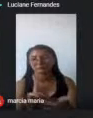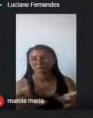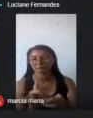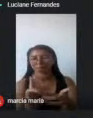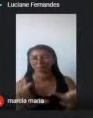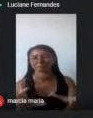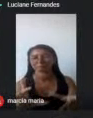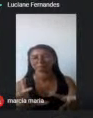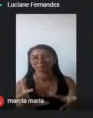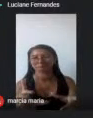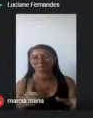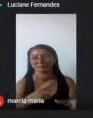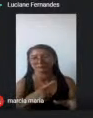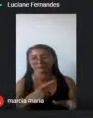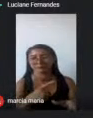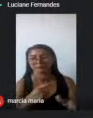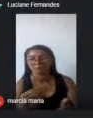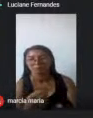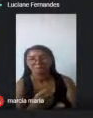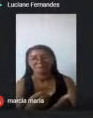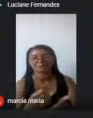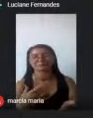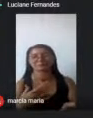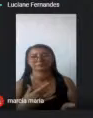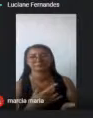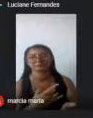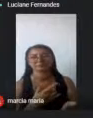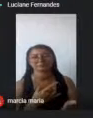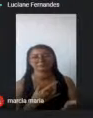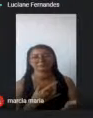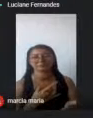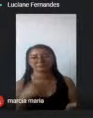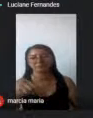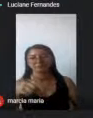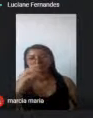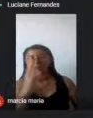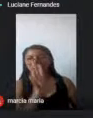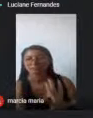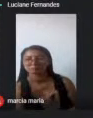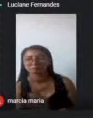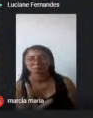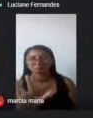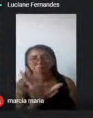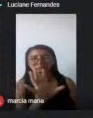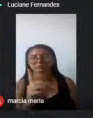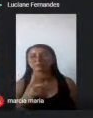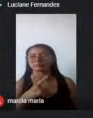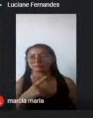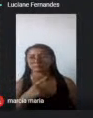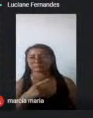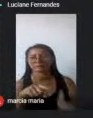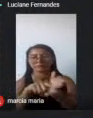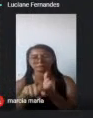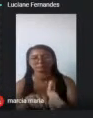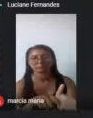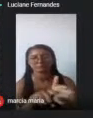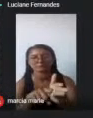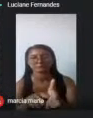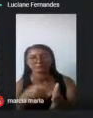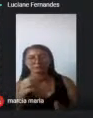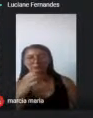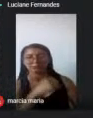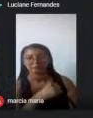do estado da Paraíba, aliás, do país, é estruturada com teste rápido. E temos também o